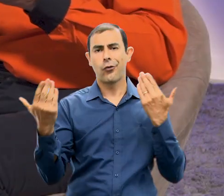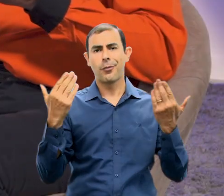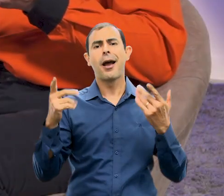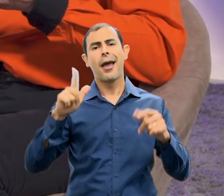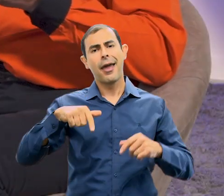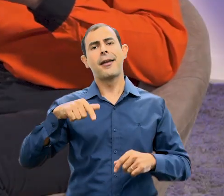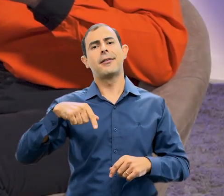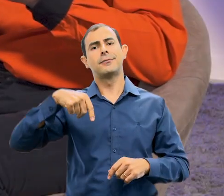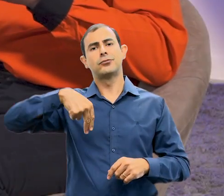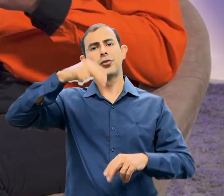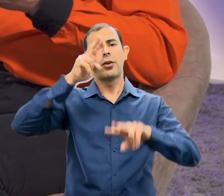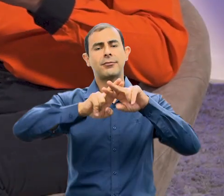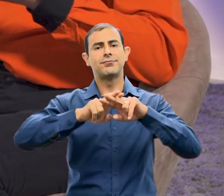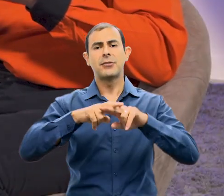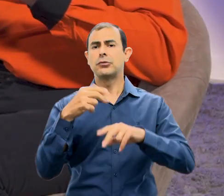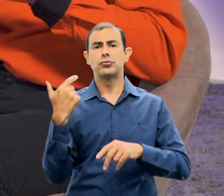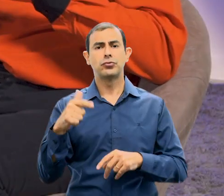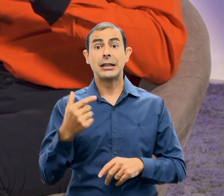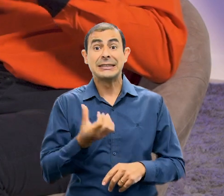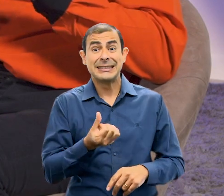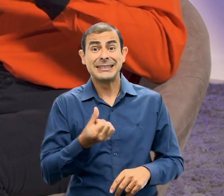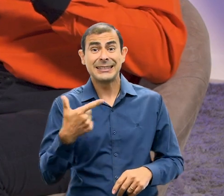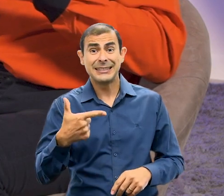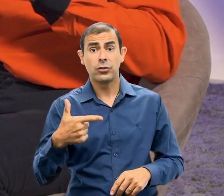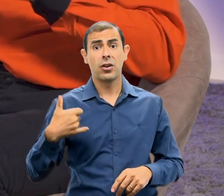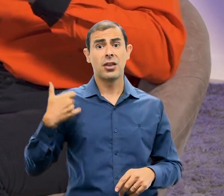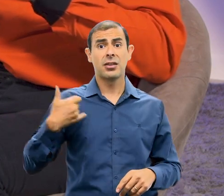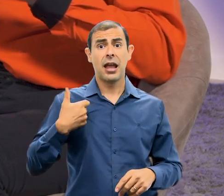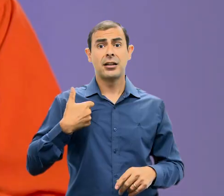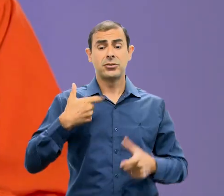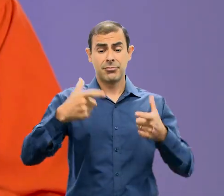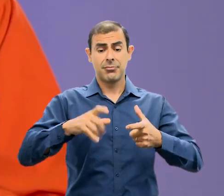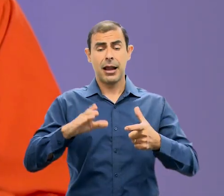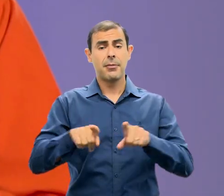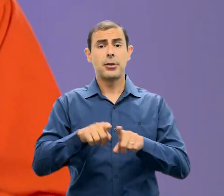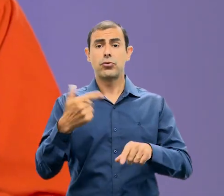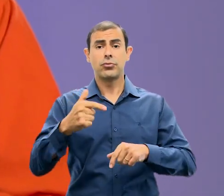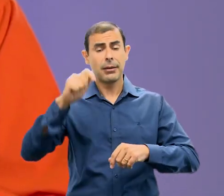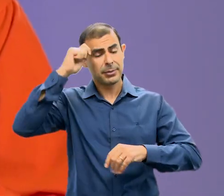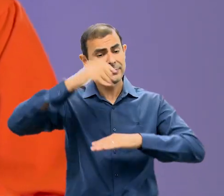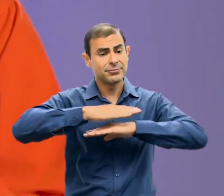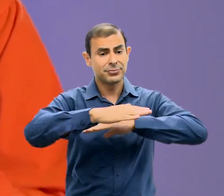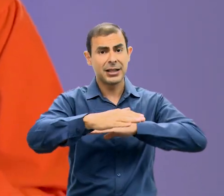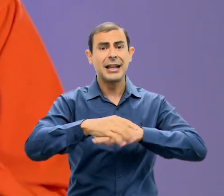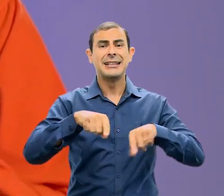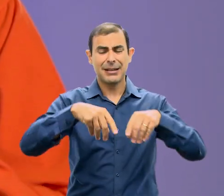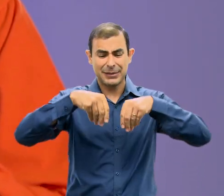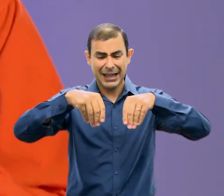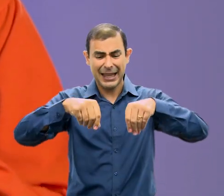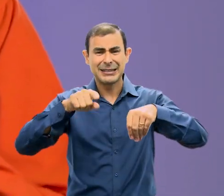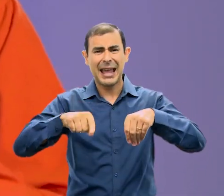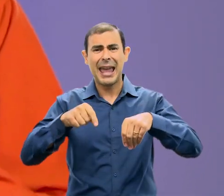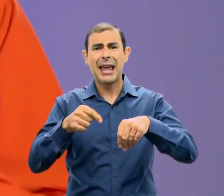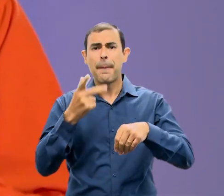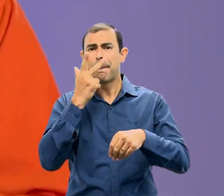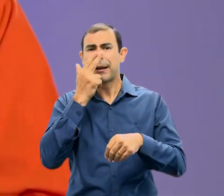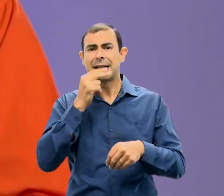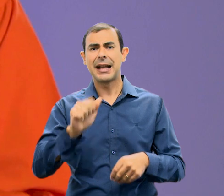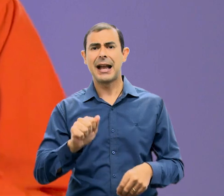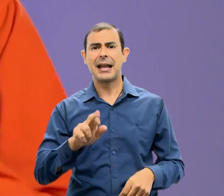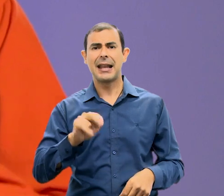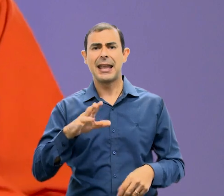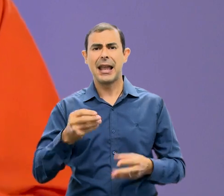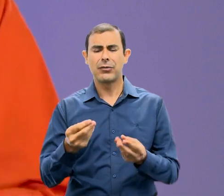anos, não tem um asfaltamento, uma pavimentação. O tipo de terreno é um terreno bastante arenoso, ou seja, um terreno que